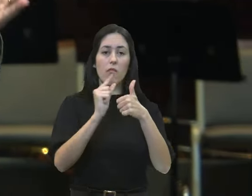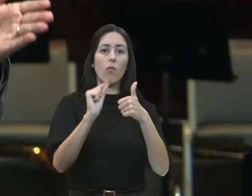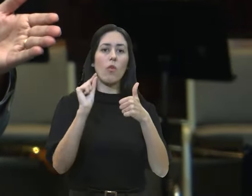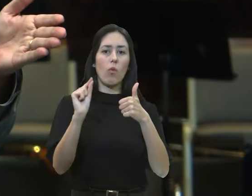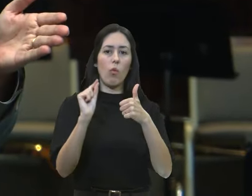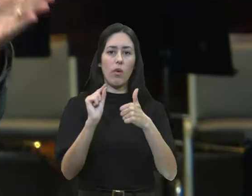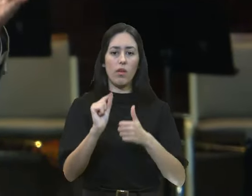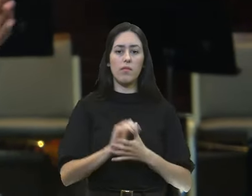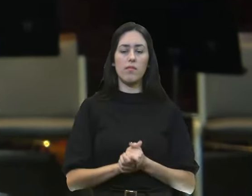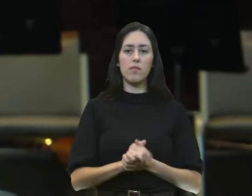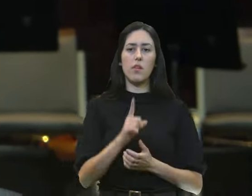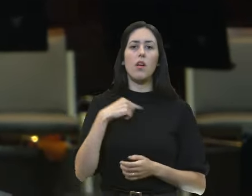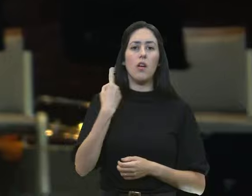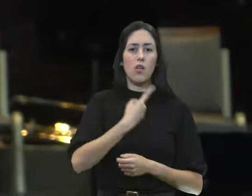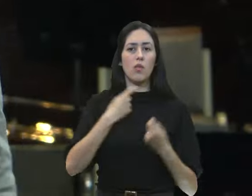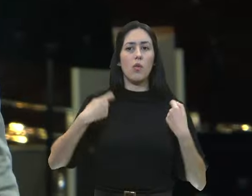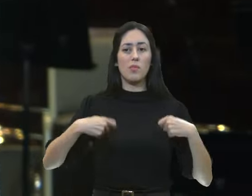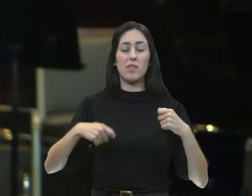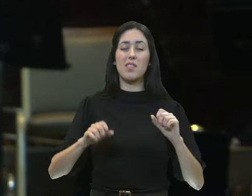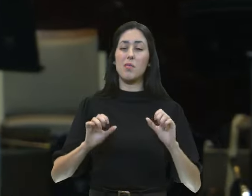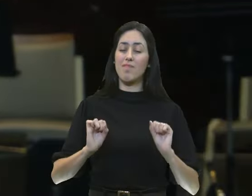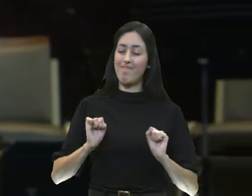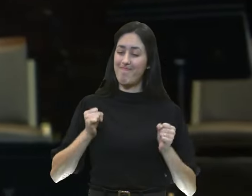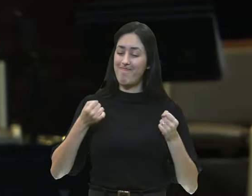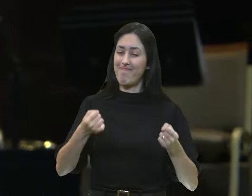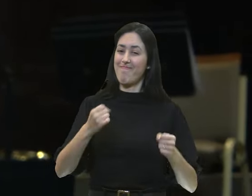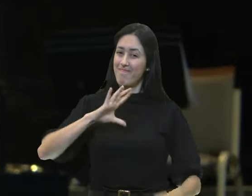nós precisamos dar o passo da ousadia da fé.